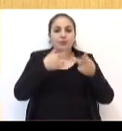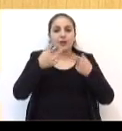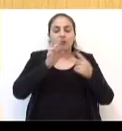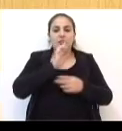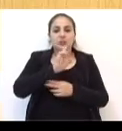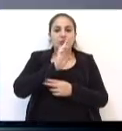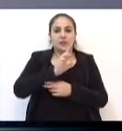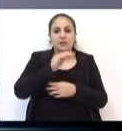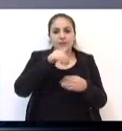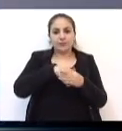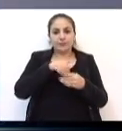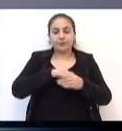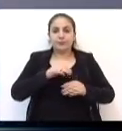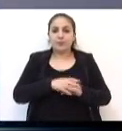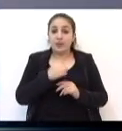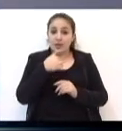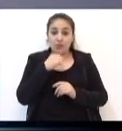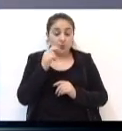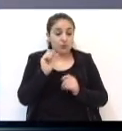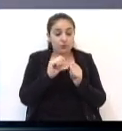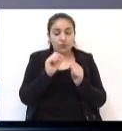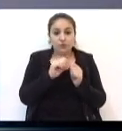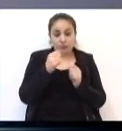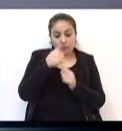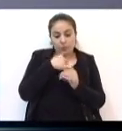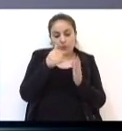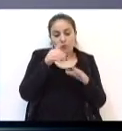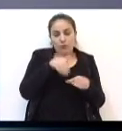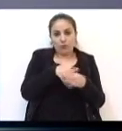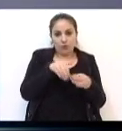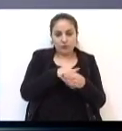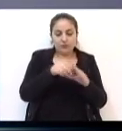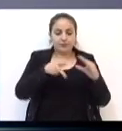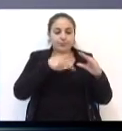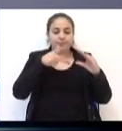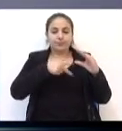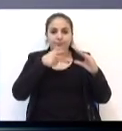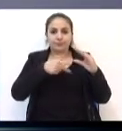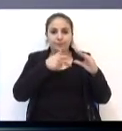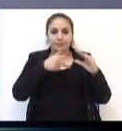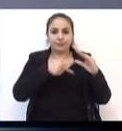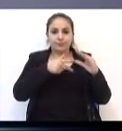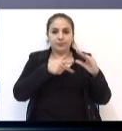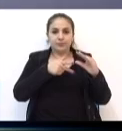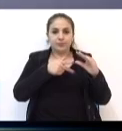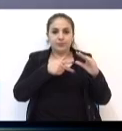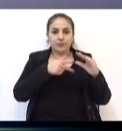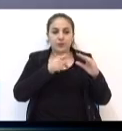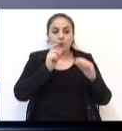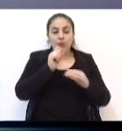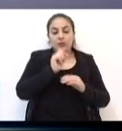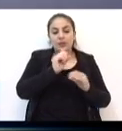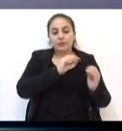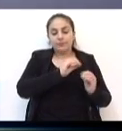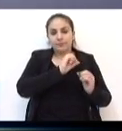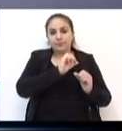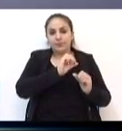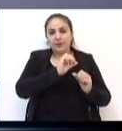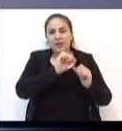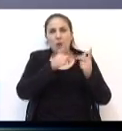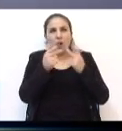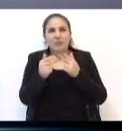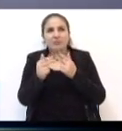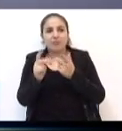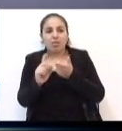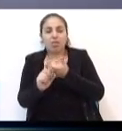das eleições. Eu não fiz do meu voto na Câmara de Vereadores com que fosse um voto refém